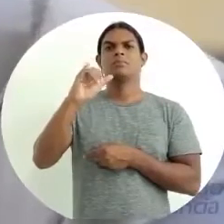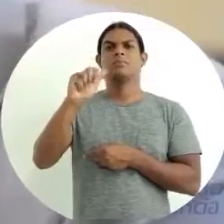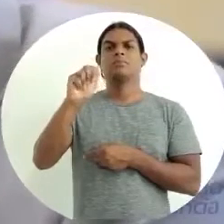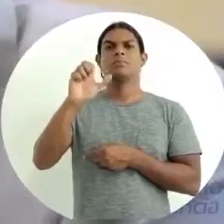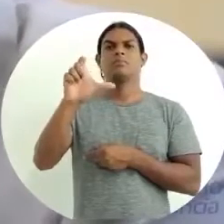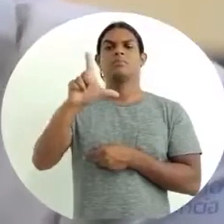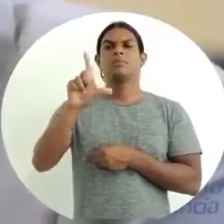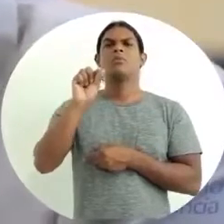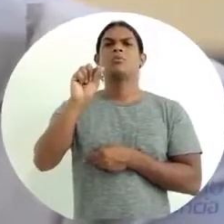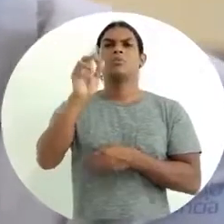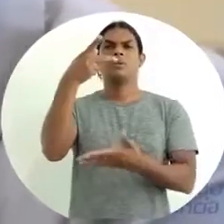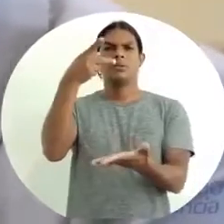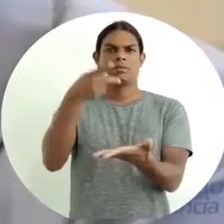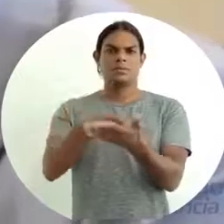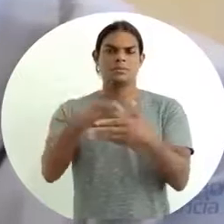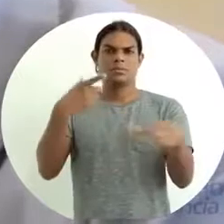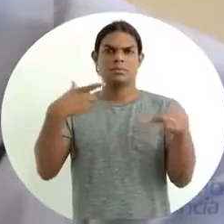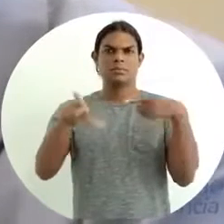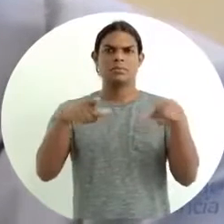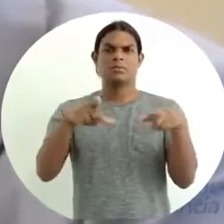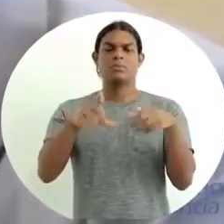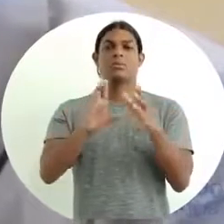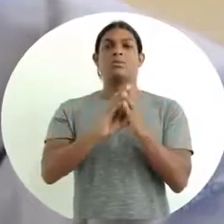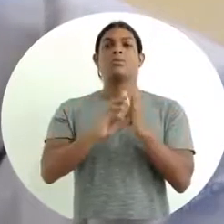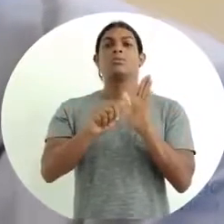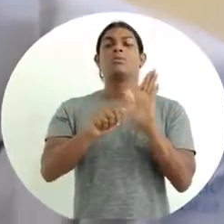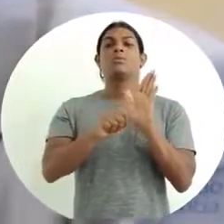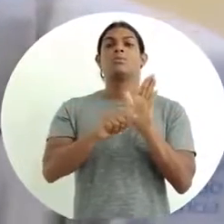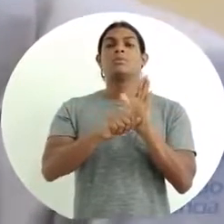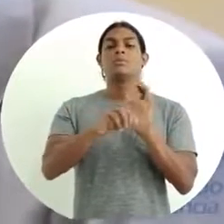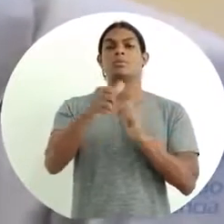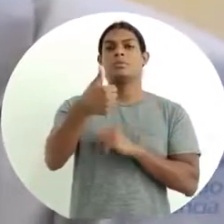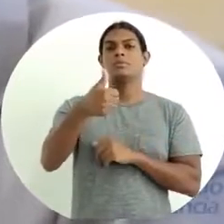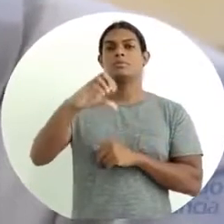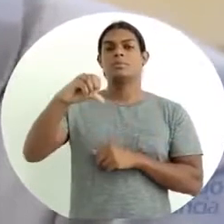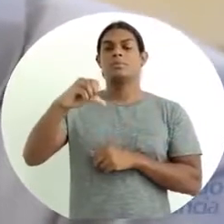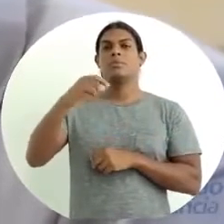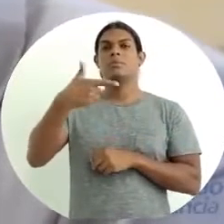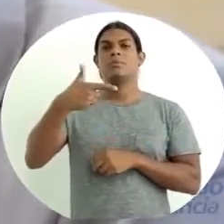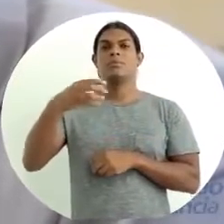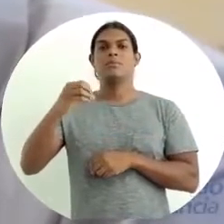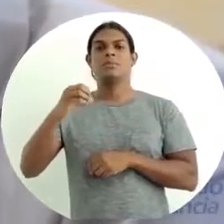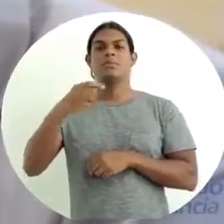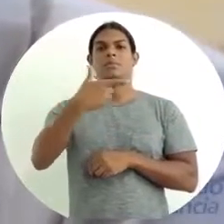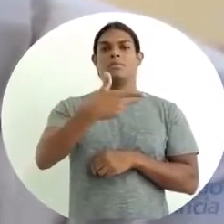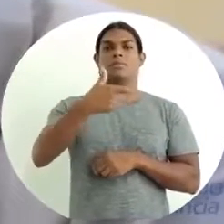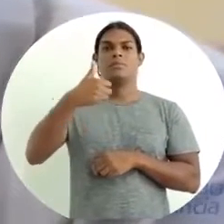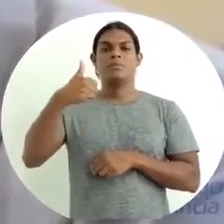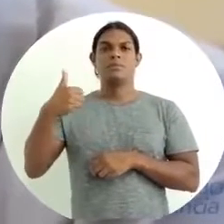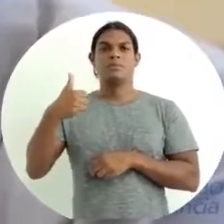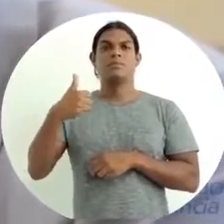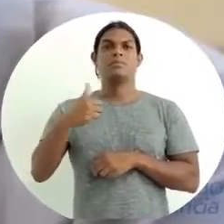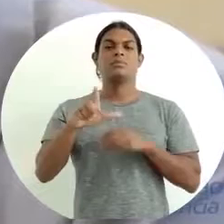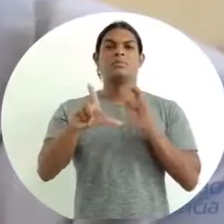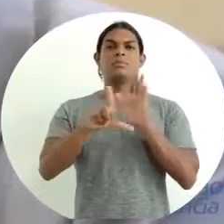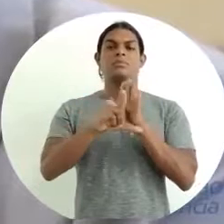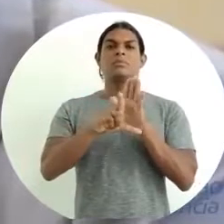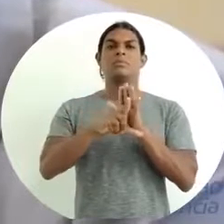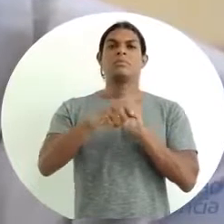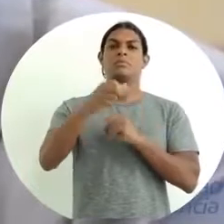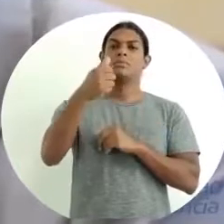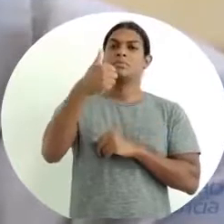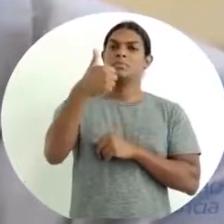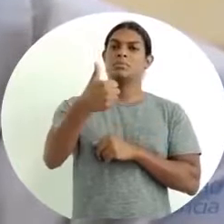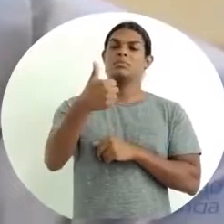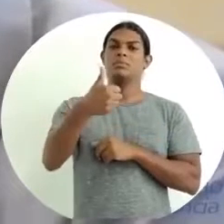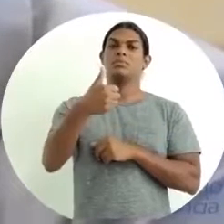trabalho já no artigos 19, 20 e 21, né, da Lei 8213, que é